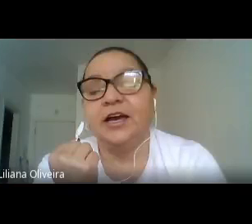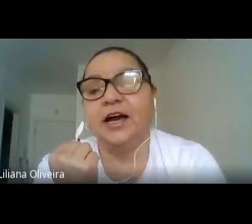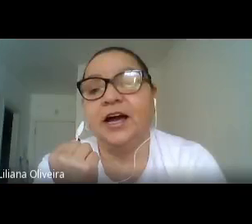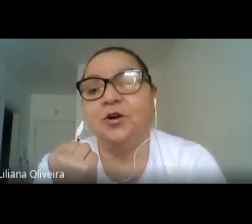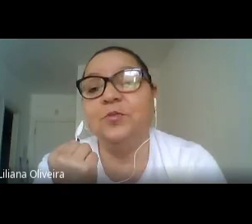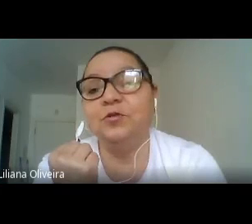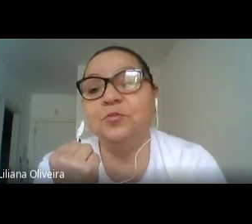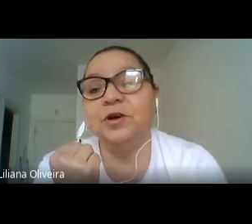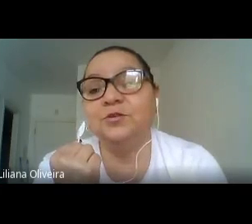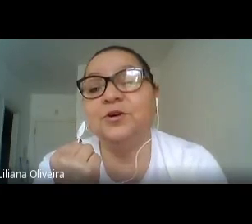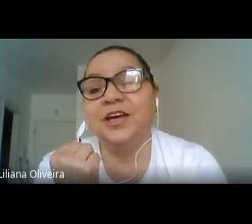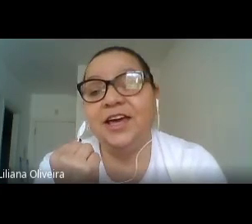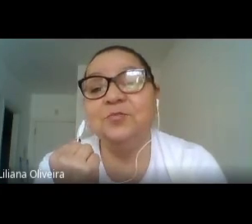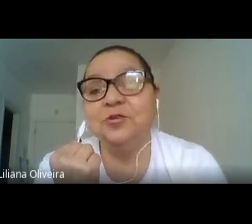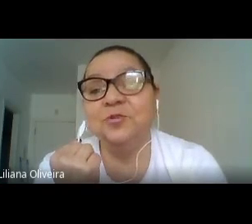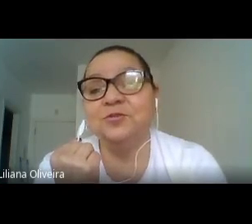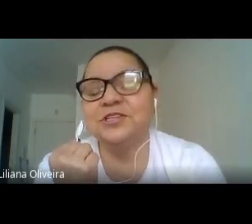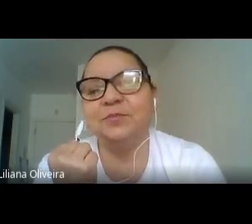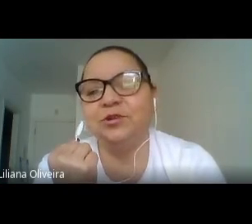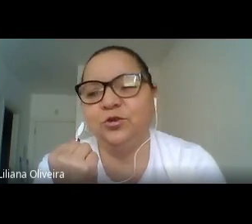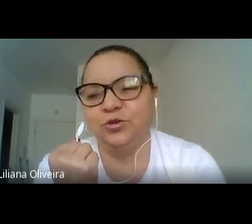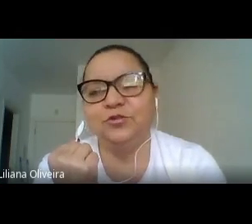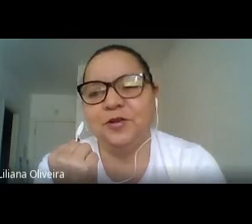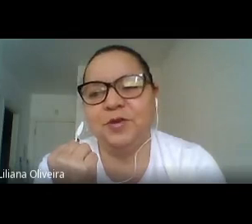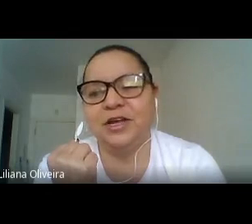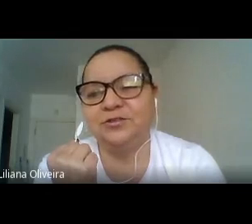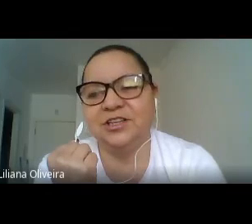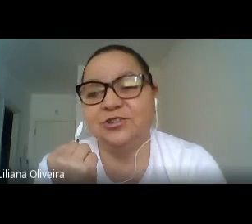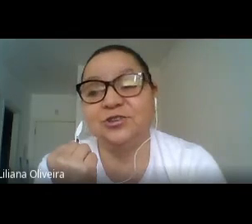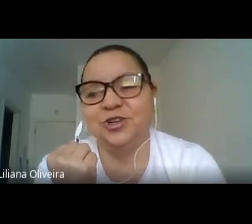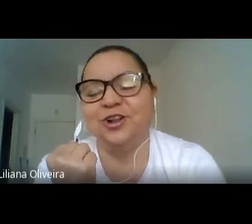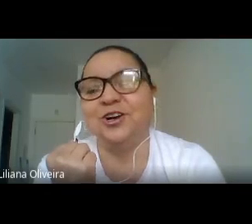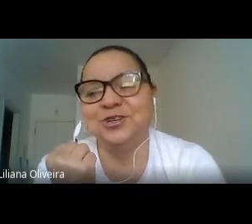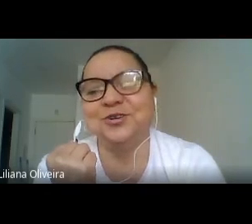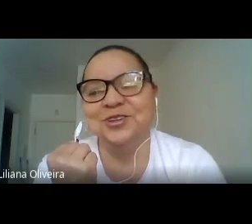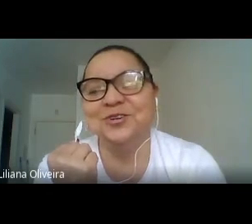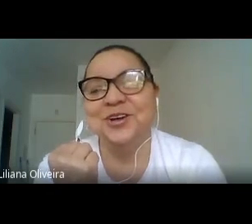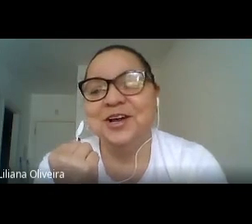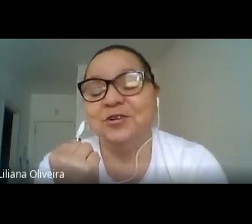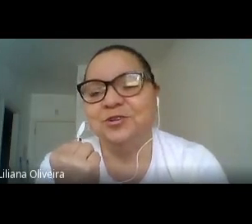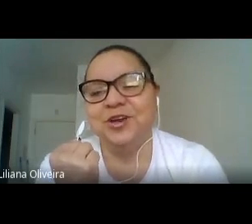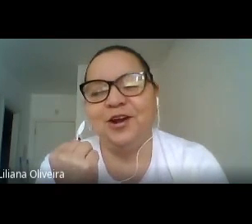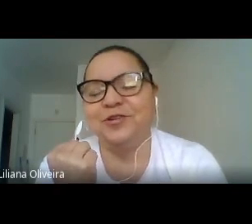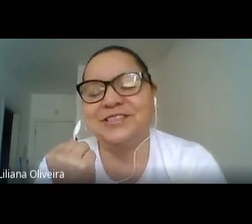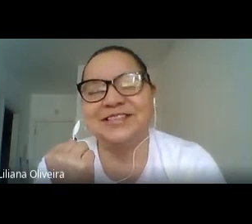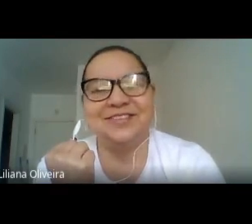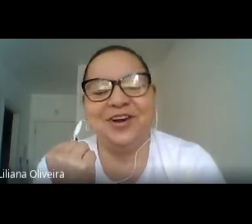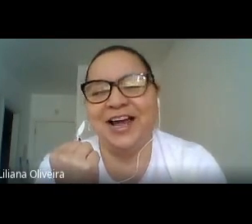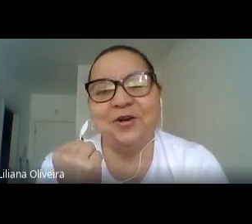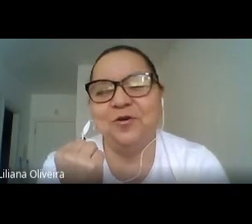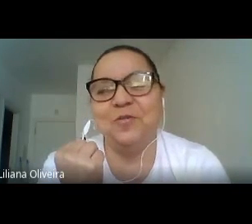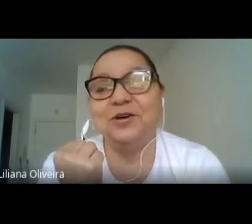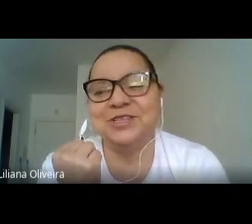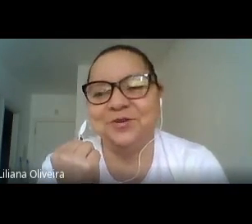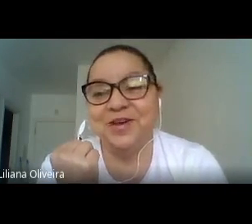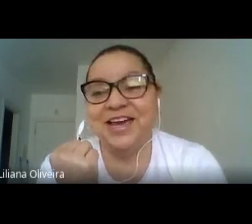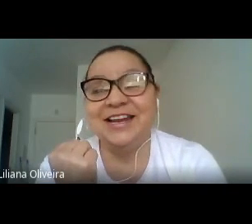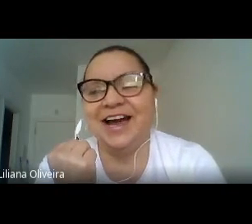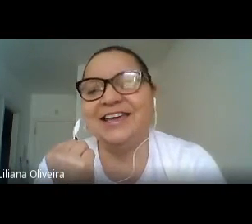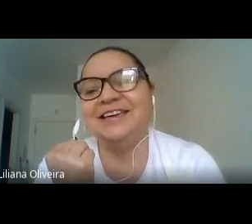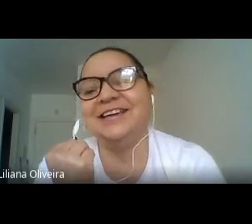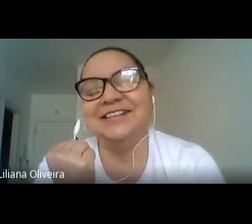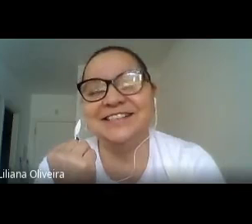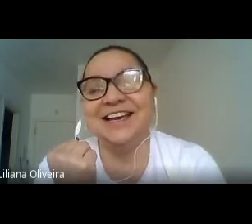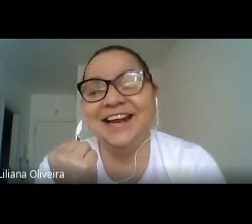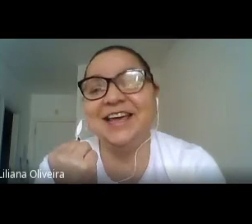fazer. O meu irmão sabe todo o alfabeto da Lógico, quando eu quero falar com alguma coisa com